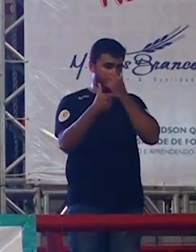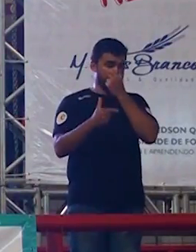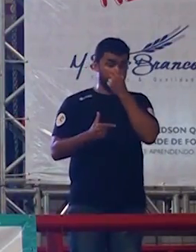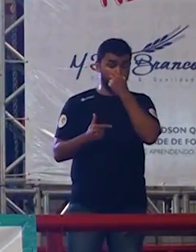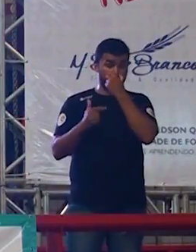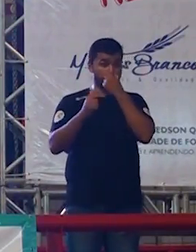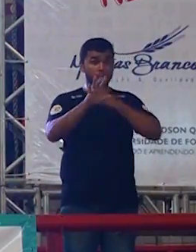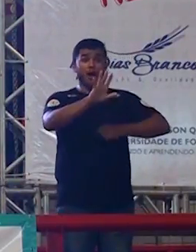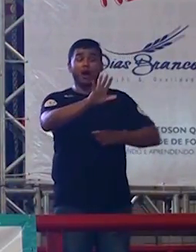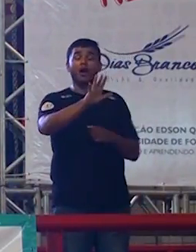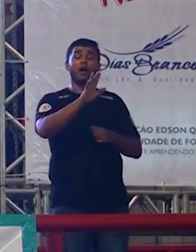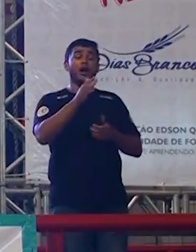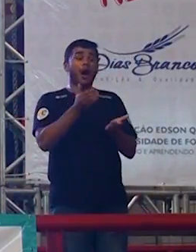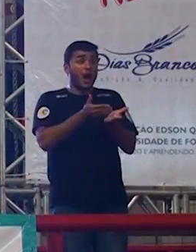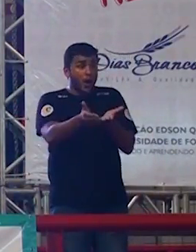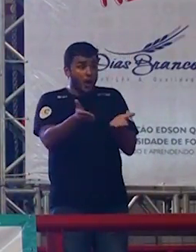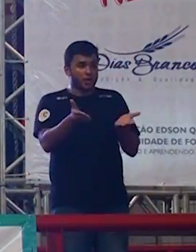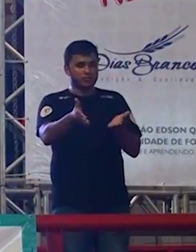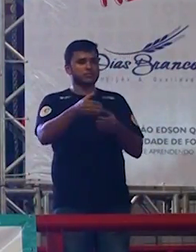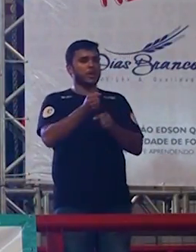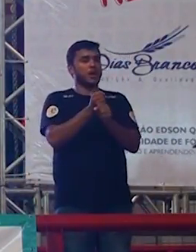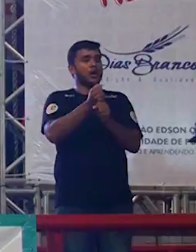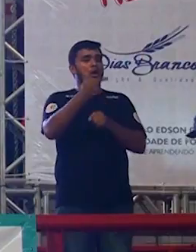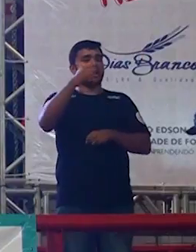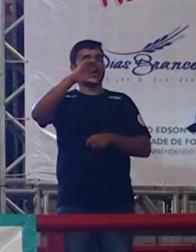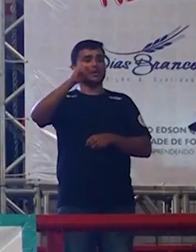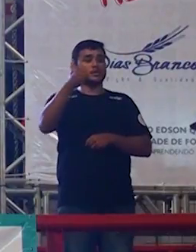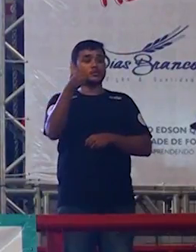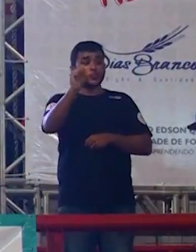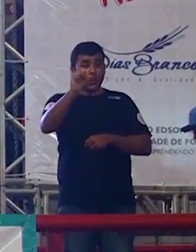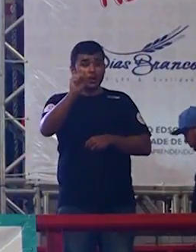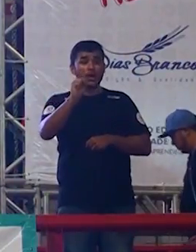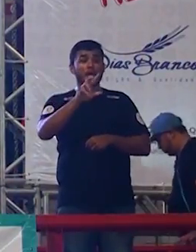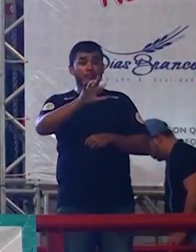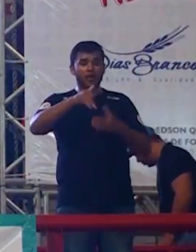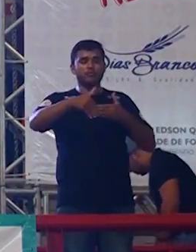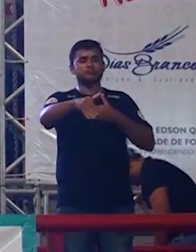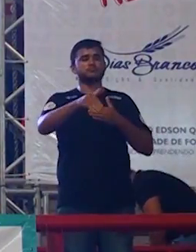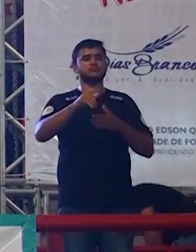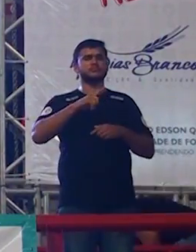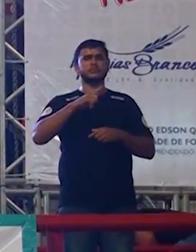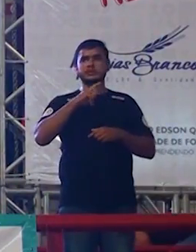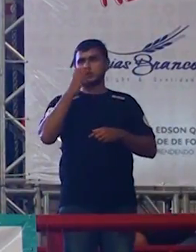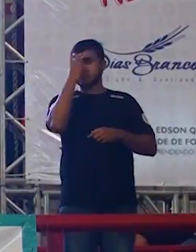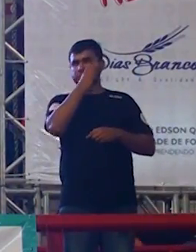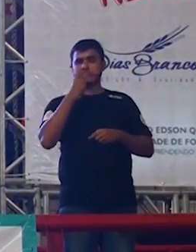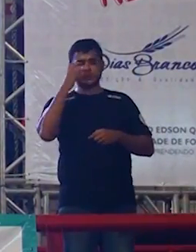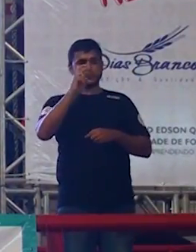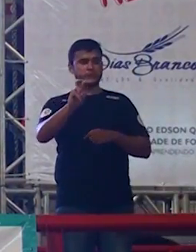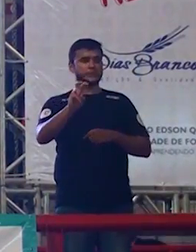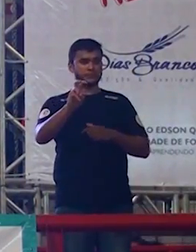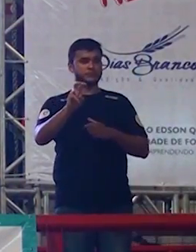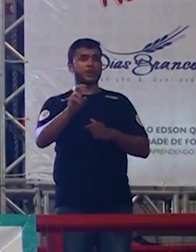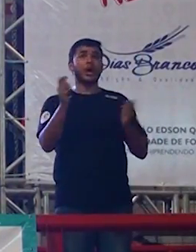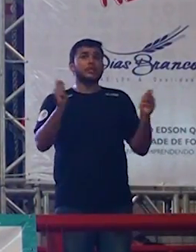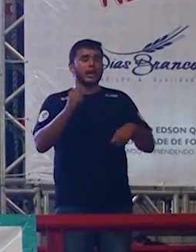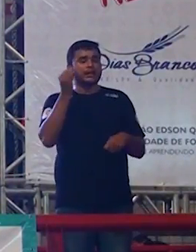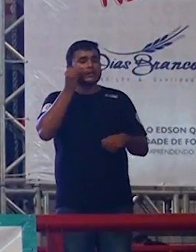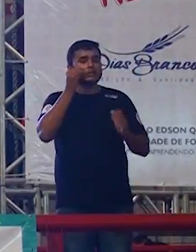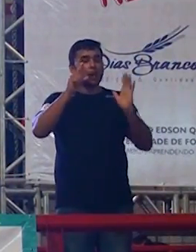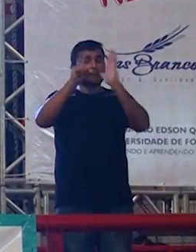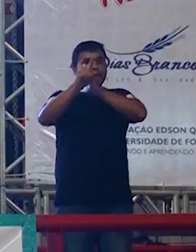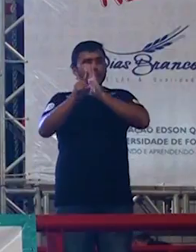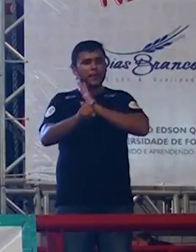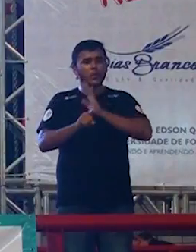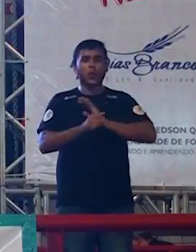meia hora a mais, eu vou ver se eu chego pelo menos perto aí das 40 questões e chutar um mínimo, porque